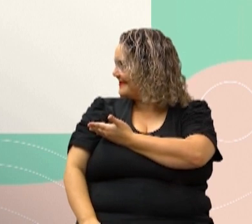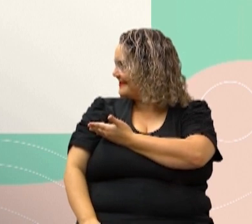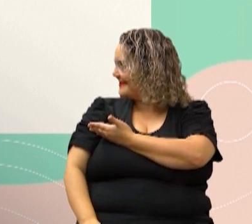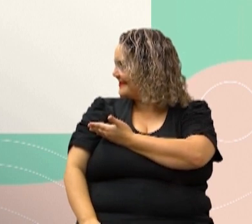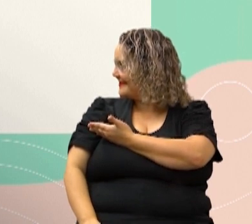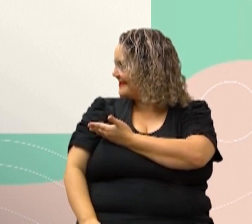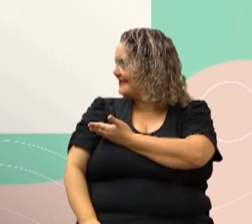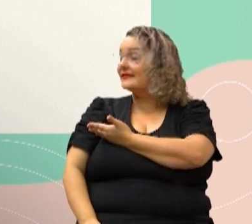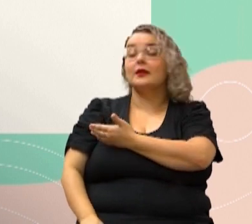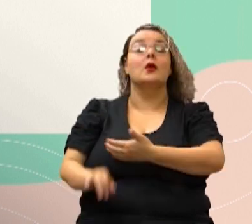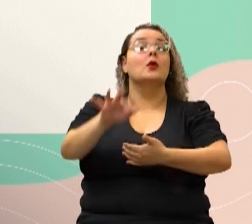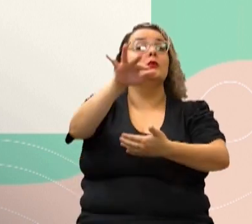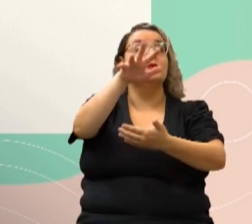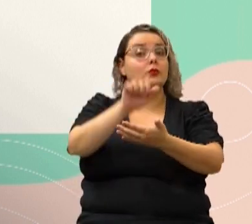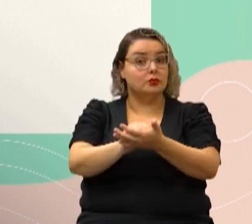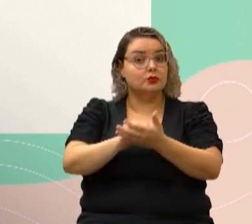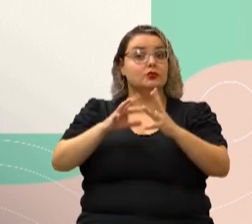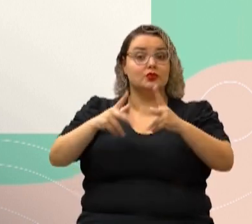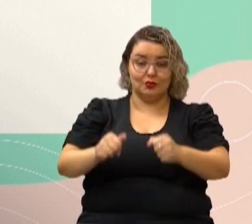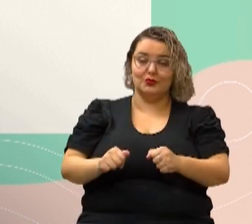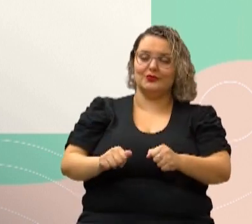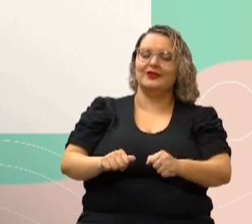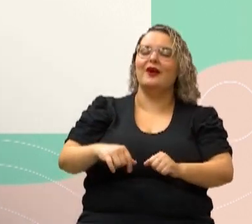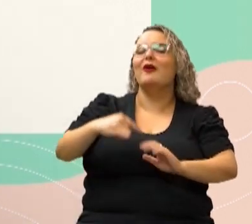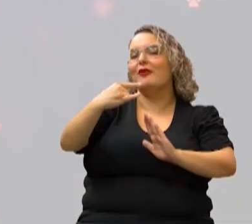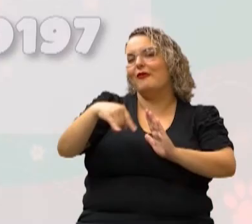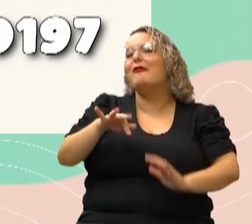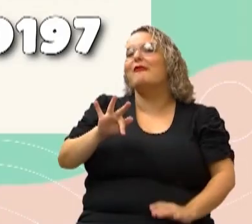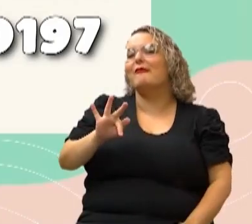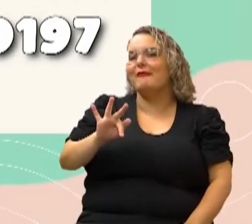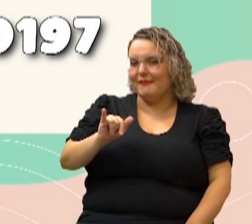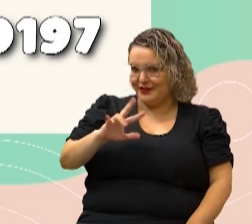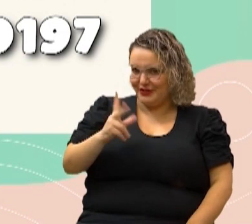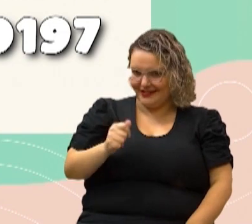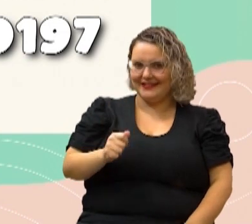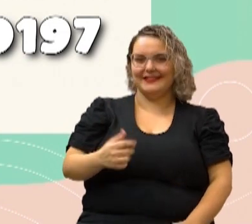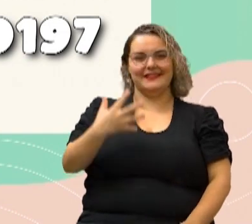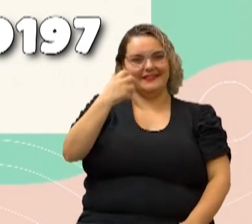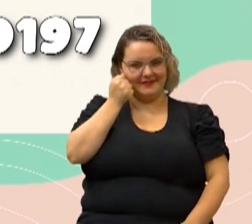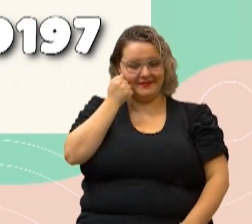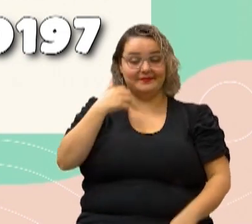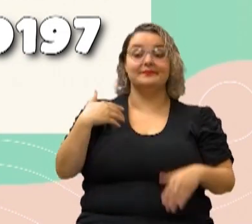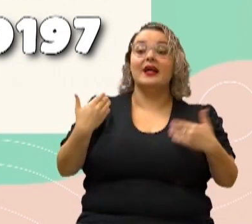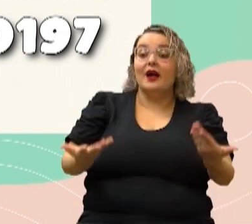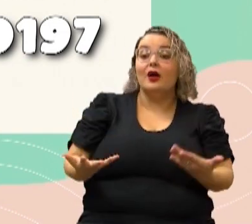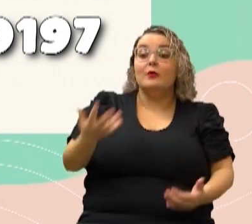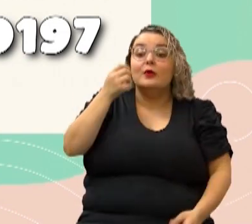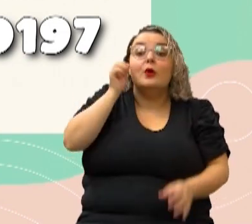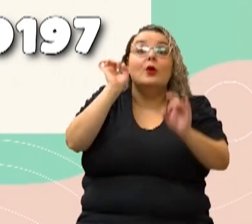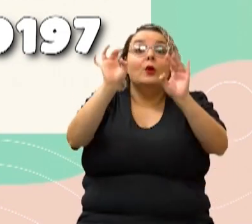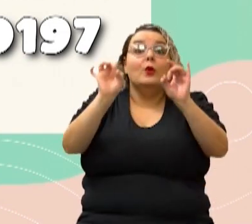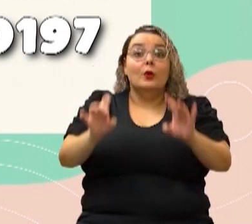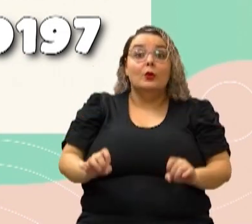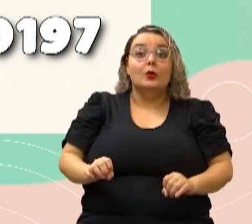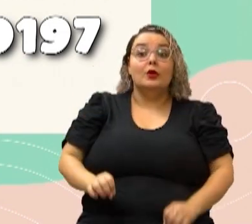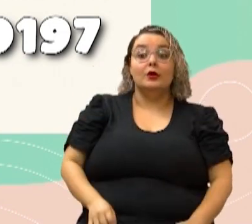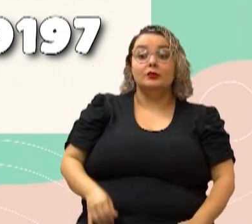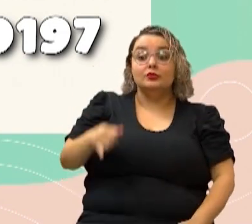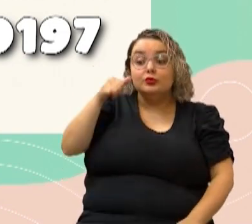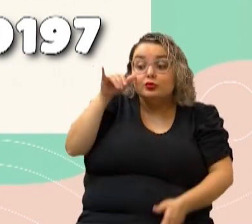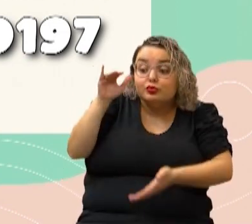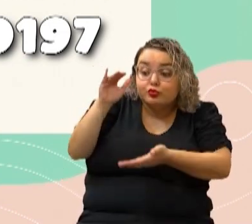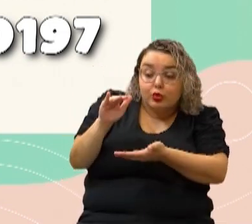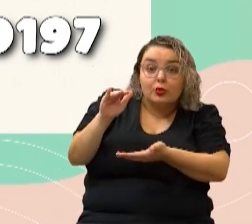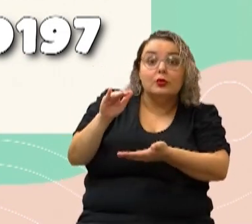de Campinas, preencha o formulário e adote. Agora, uma adoção super especial. Um casal